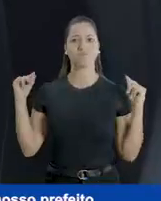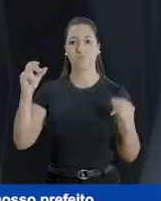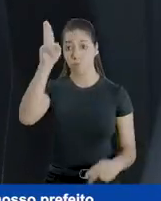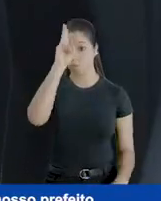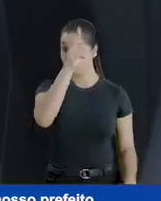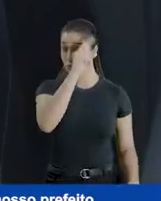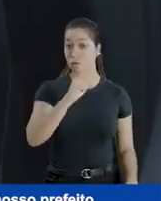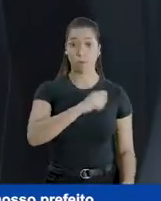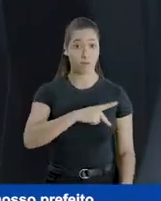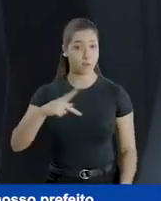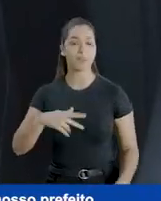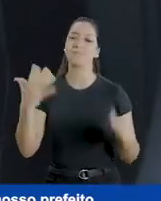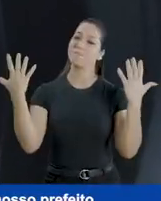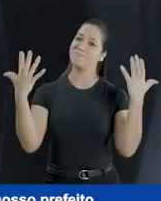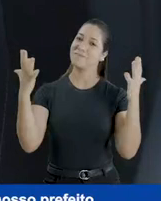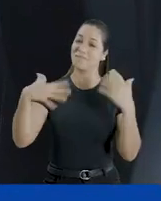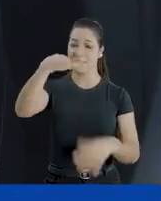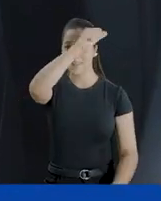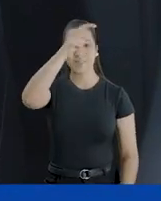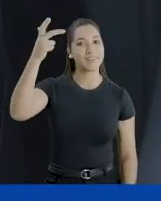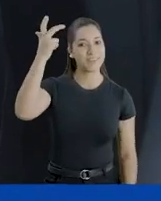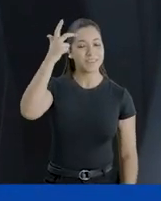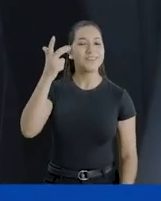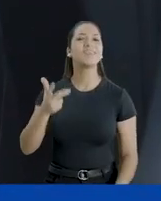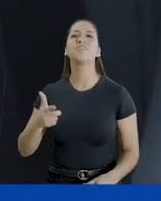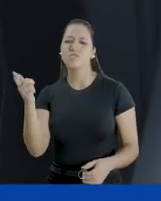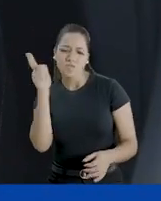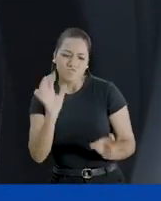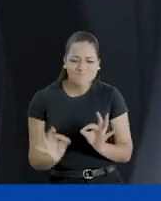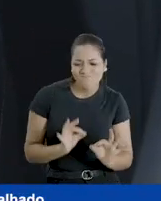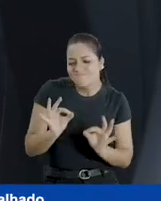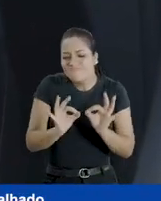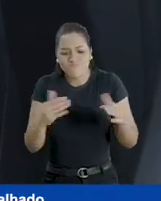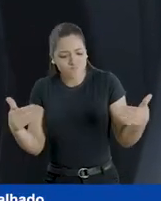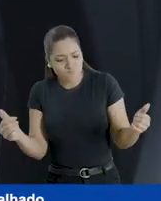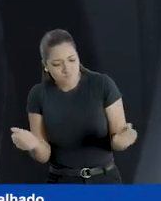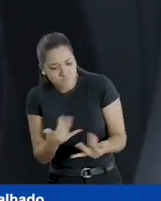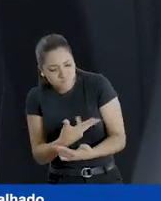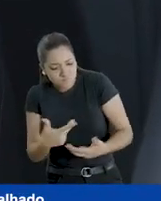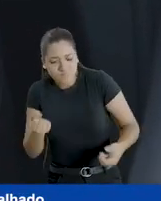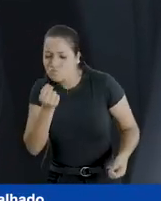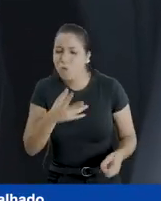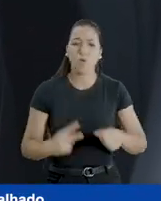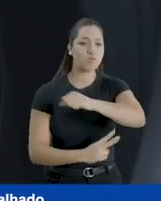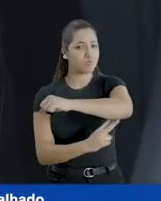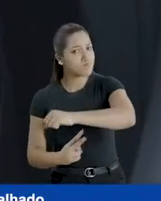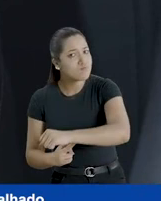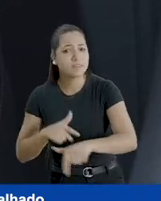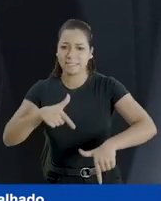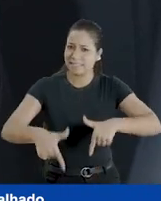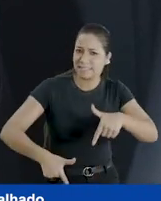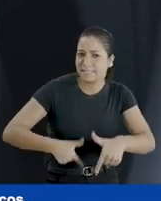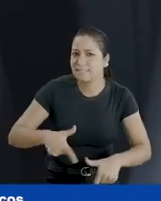motorista de aplicativo e venho aqui parabenizar o nosso prefeito pela forma que ele tem recuperado, né, a infraestrutura nas pontes, a forma